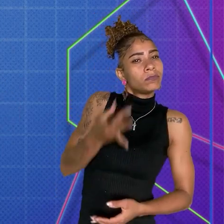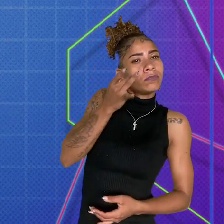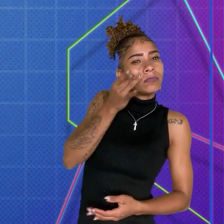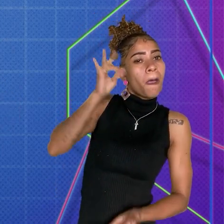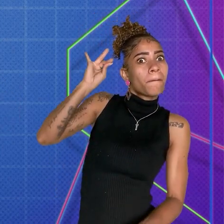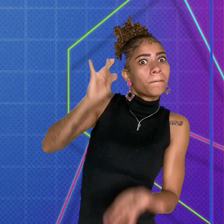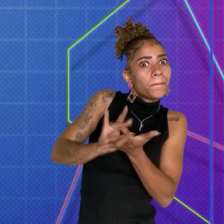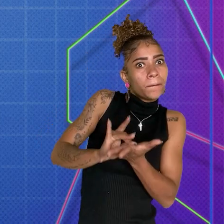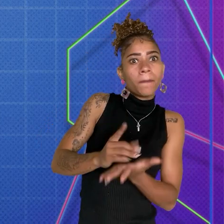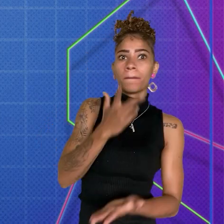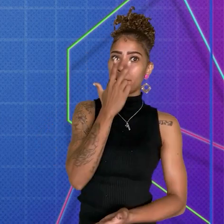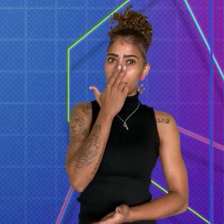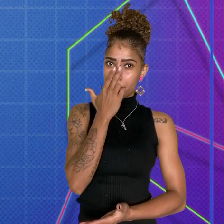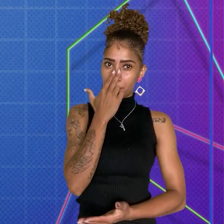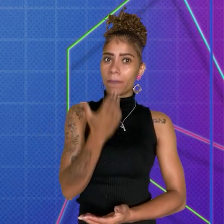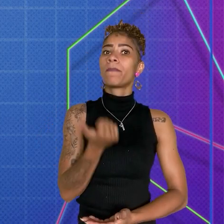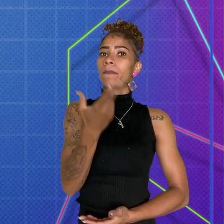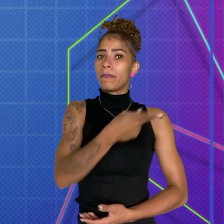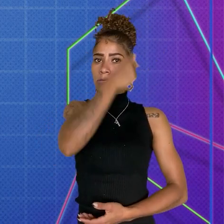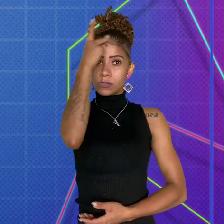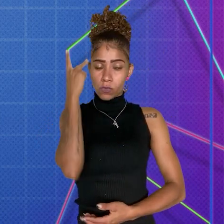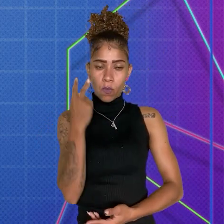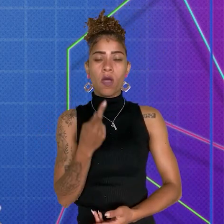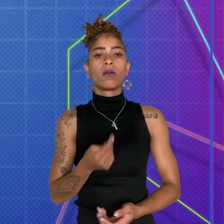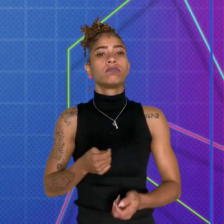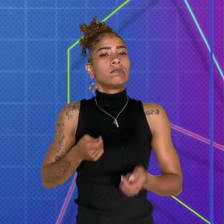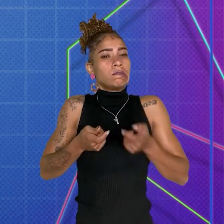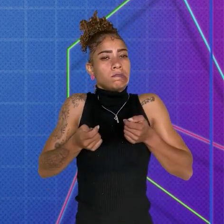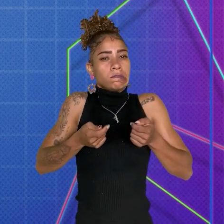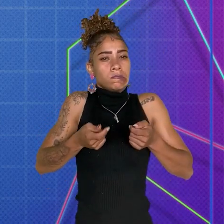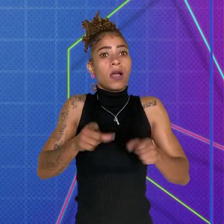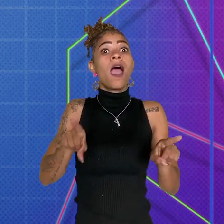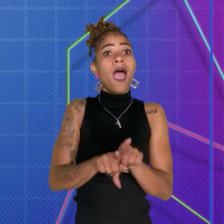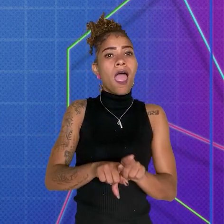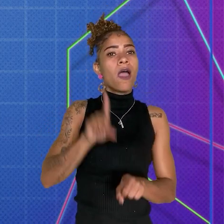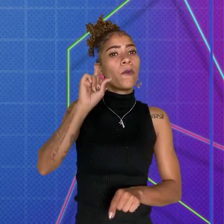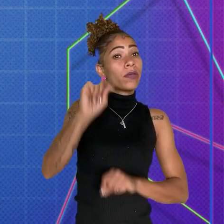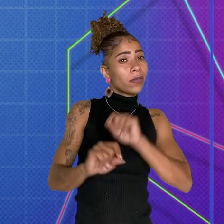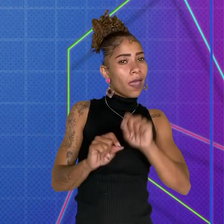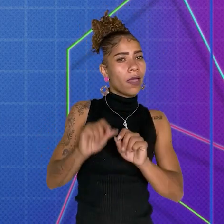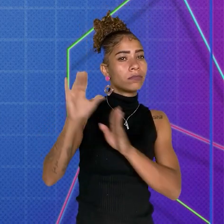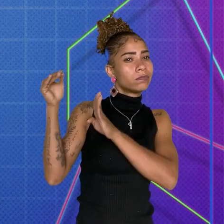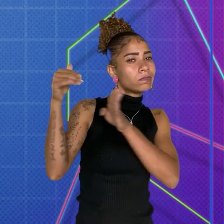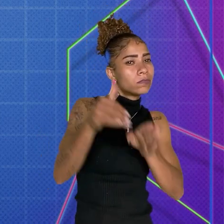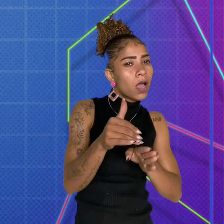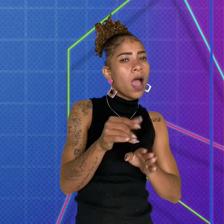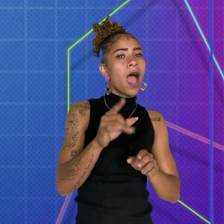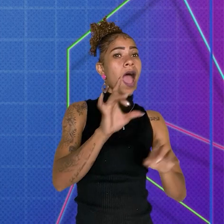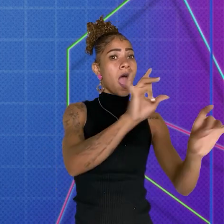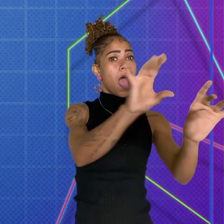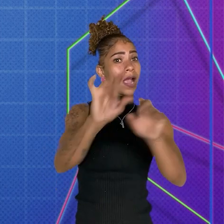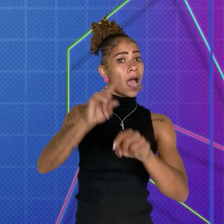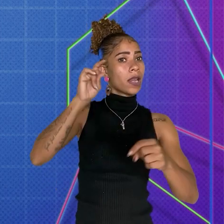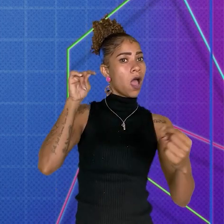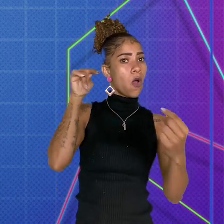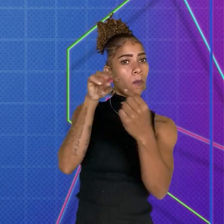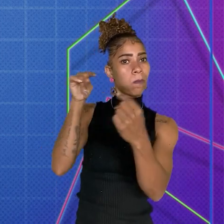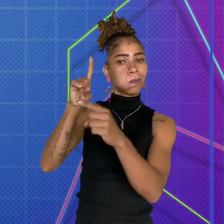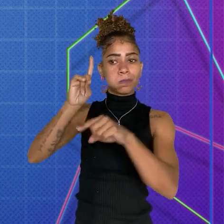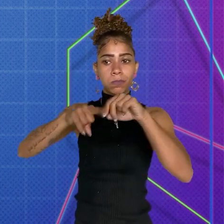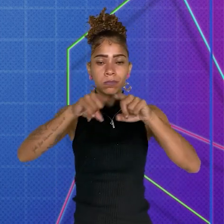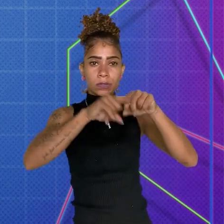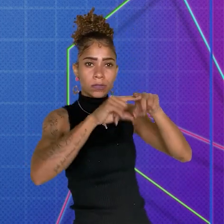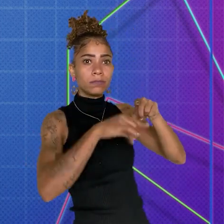uma experiência mais realista e imersiva ao jogador. Essa técnica consiste em associar sons específicos aos objetos presentes